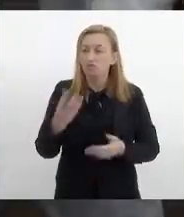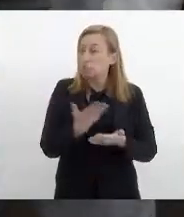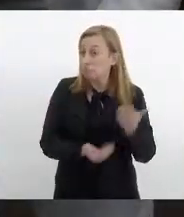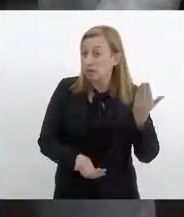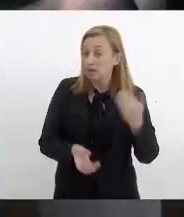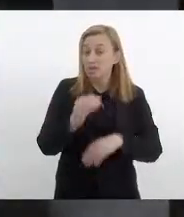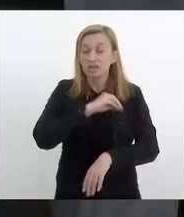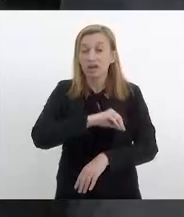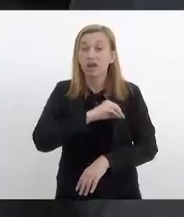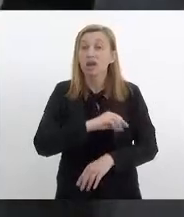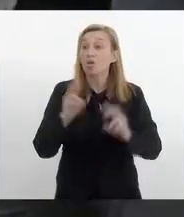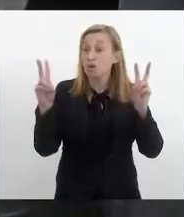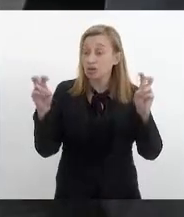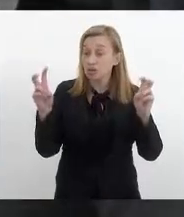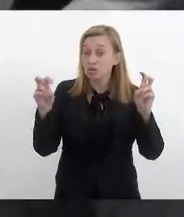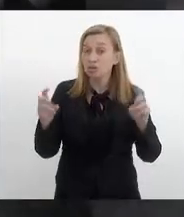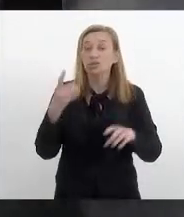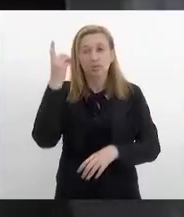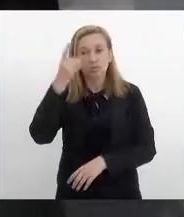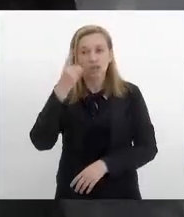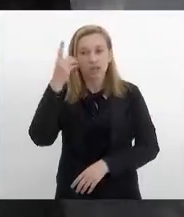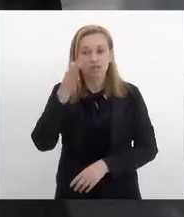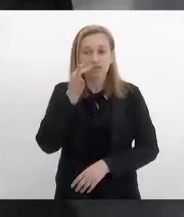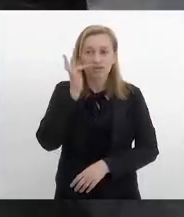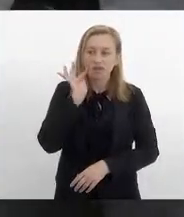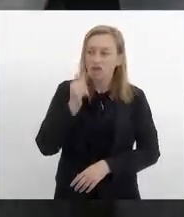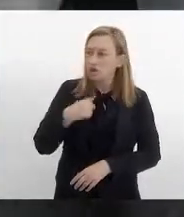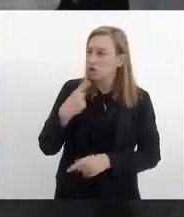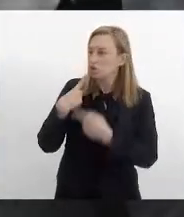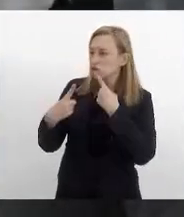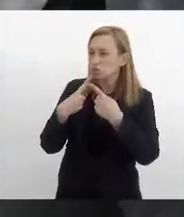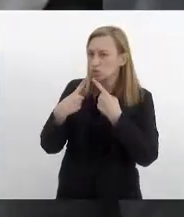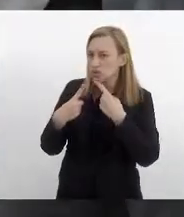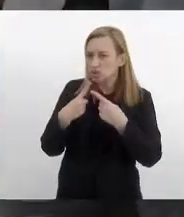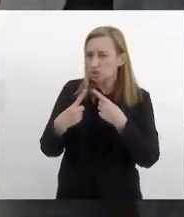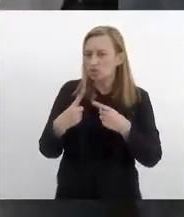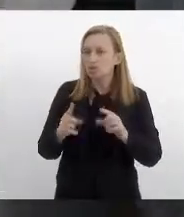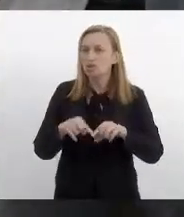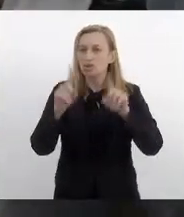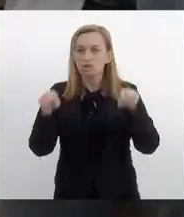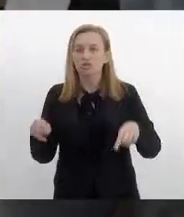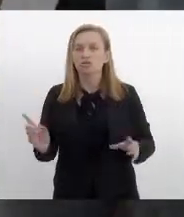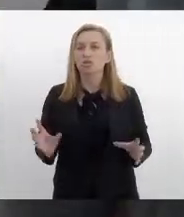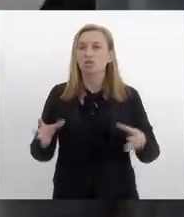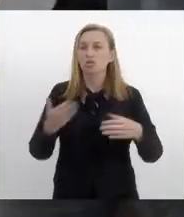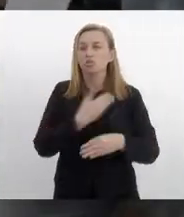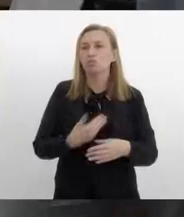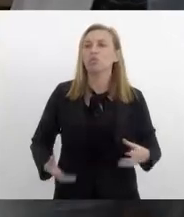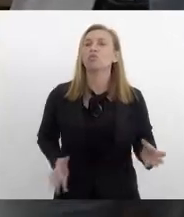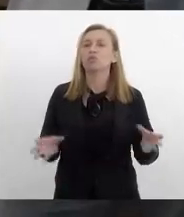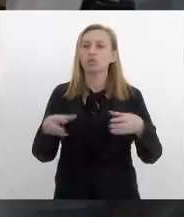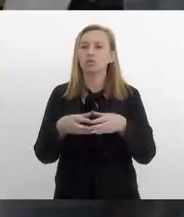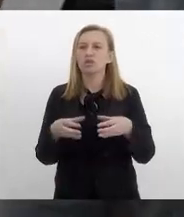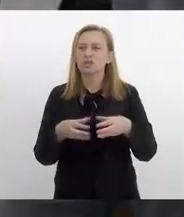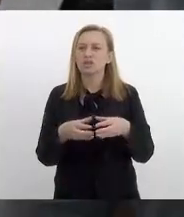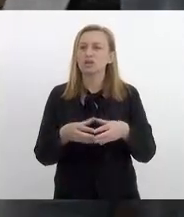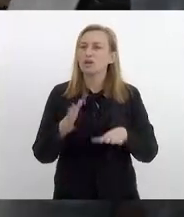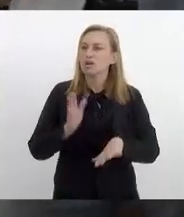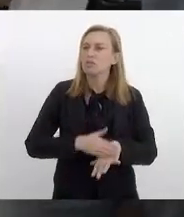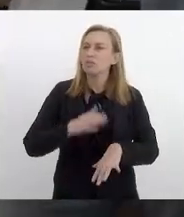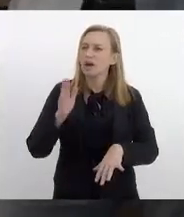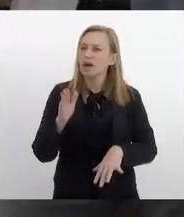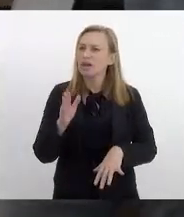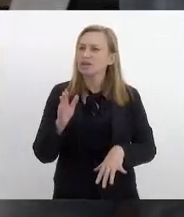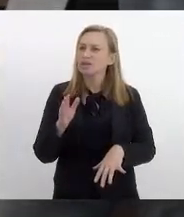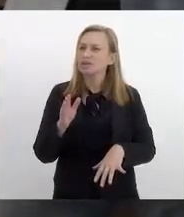aliás, tem sido a matéria, deputado Serafini e eu temos feito a discussão no âmbito da Comissão de Servidores Públicos, tem sido a matéria que mais tem